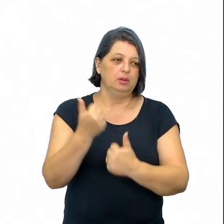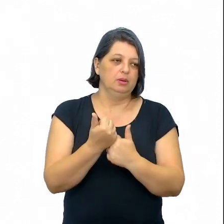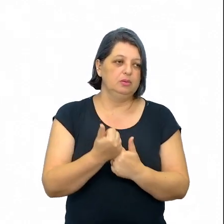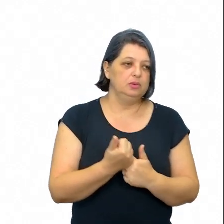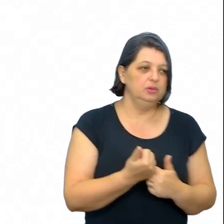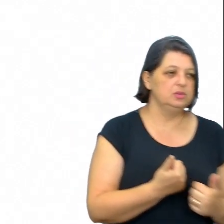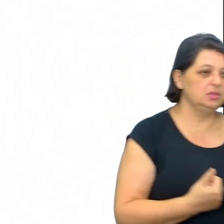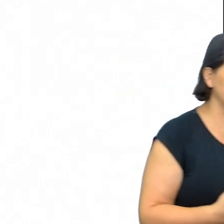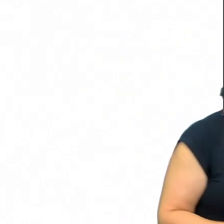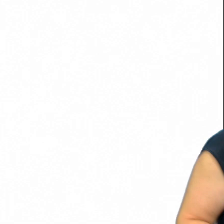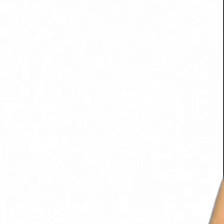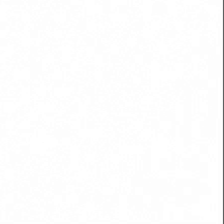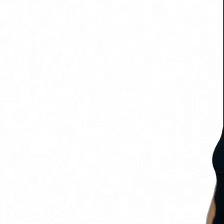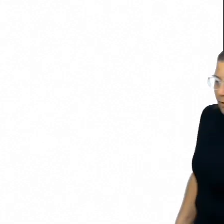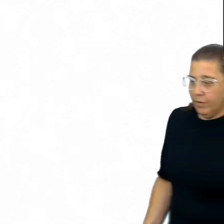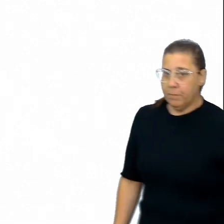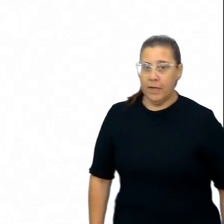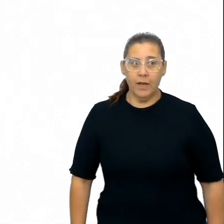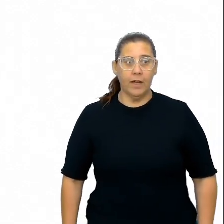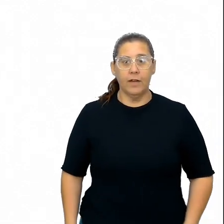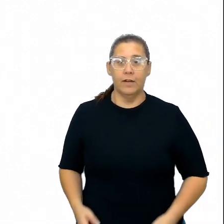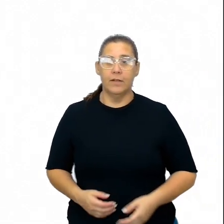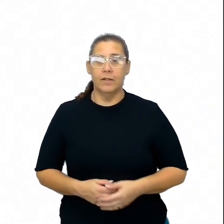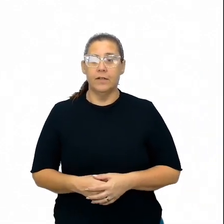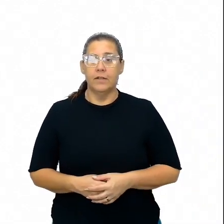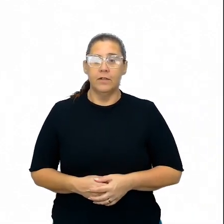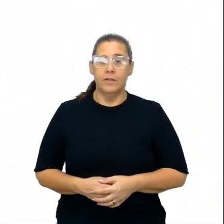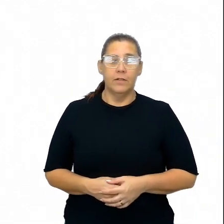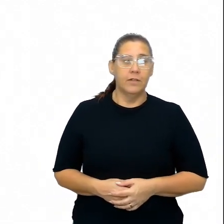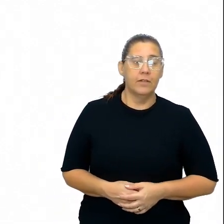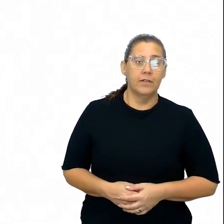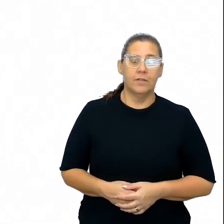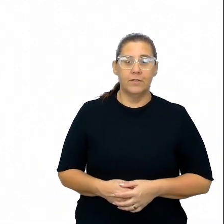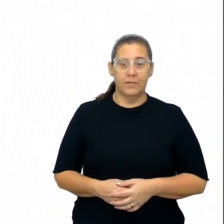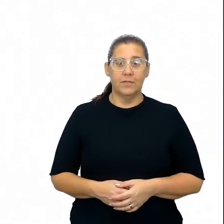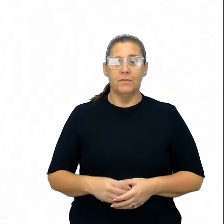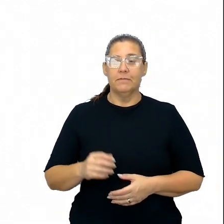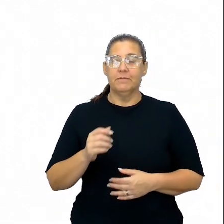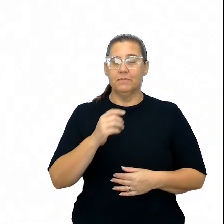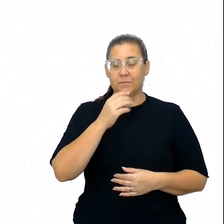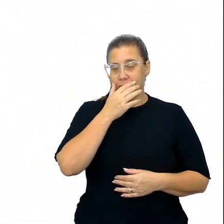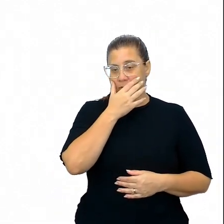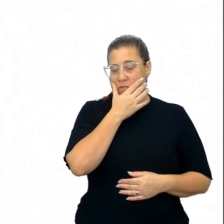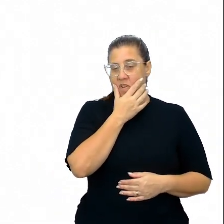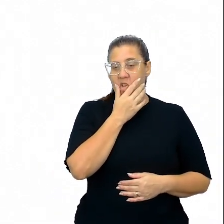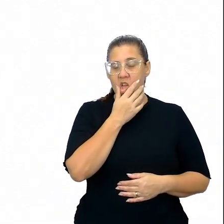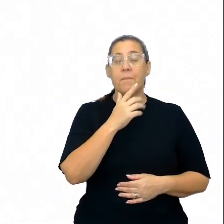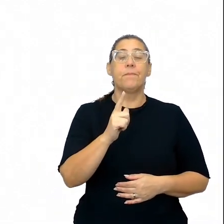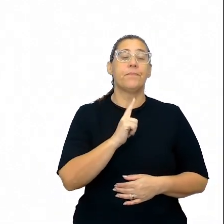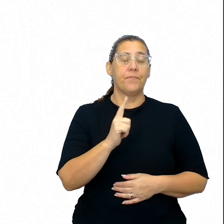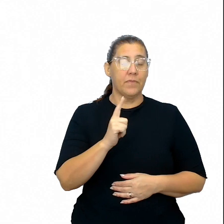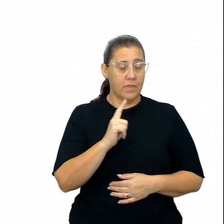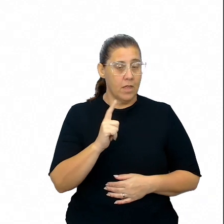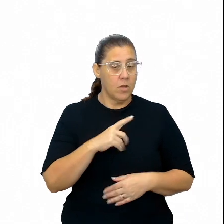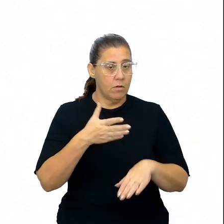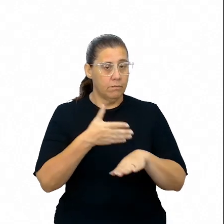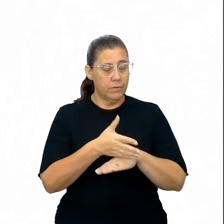não trabalhar mais, aí o aluno não vai dar conta. Então, essa parte de fração, ela tem que fazer